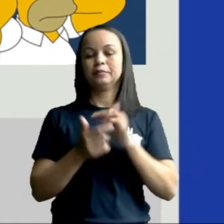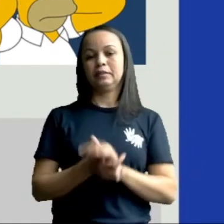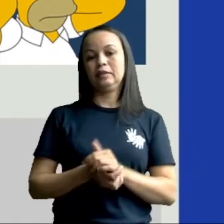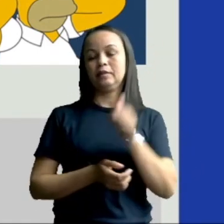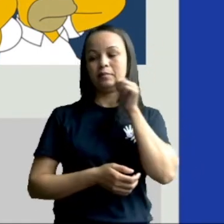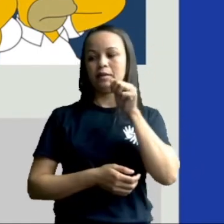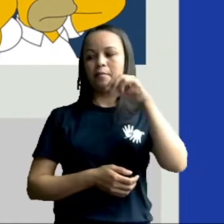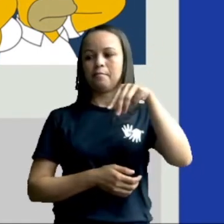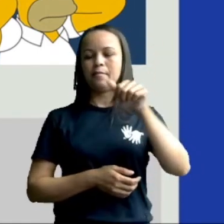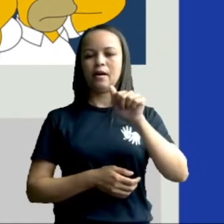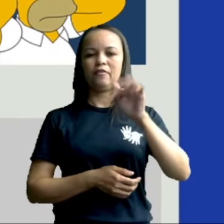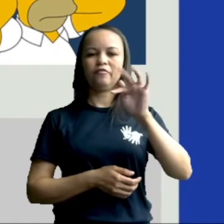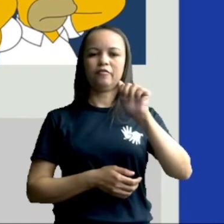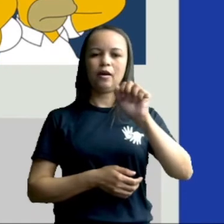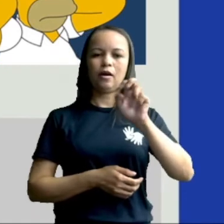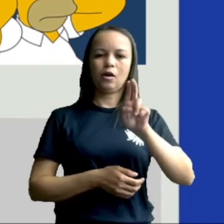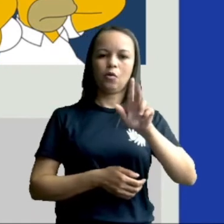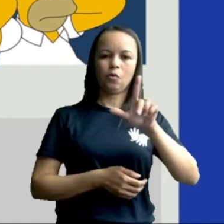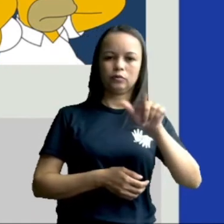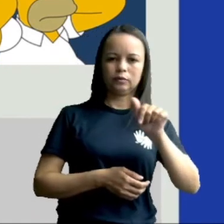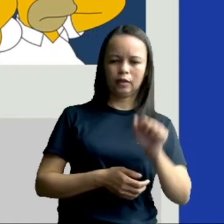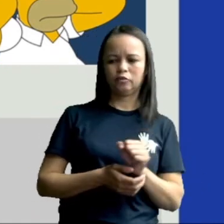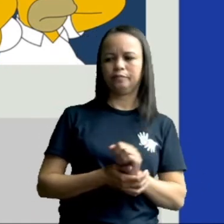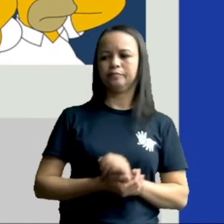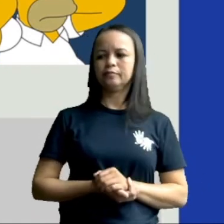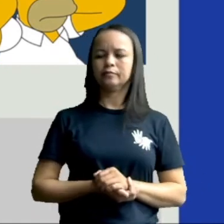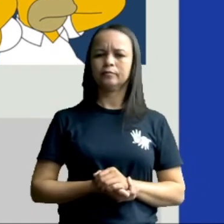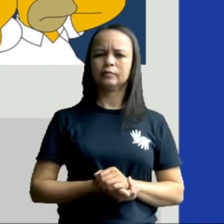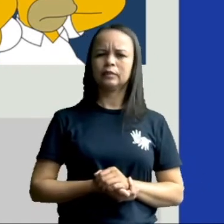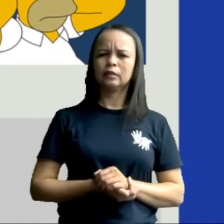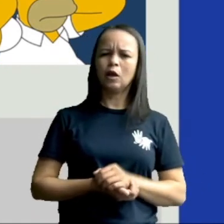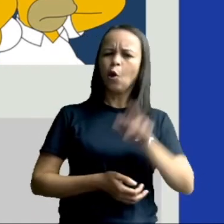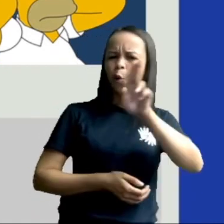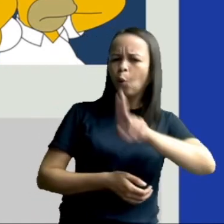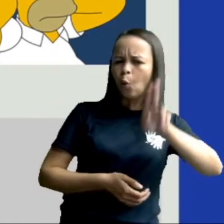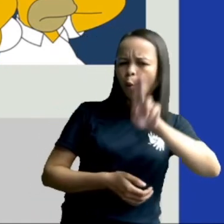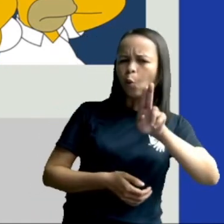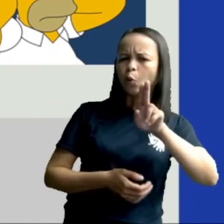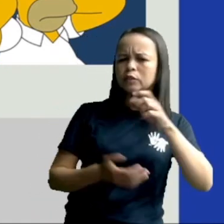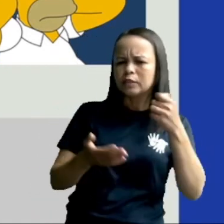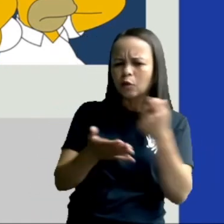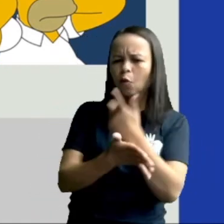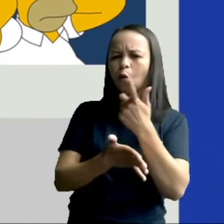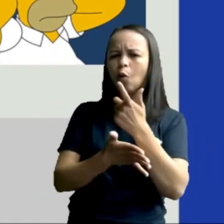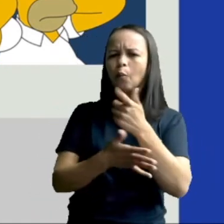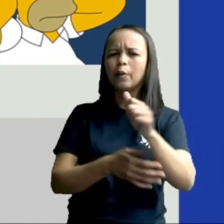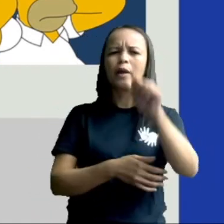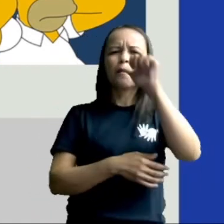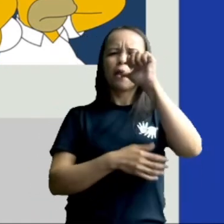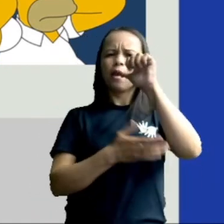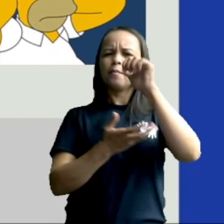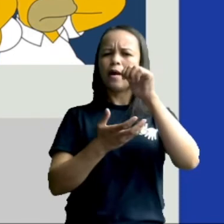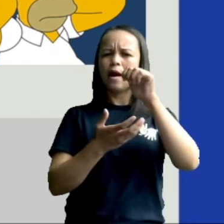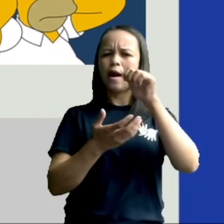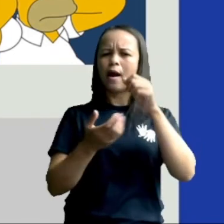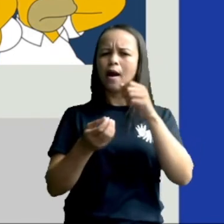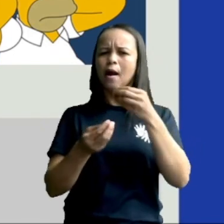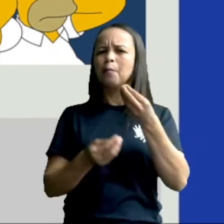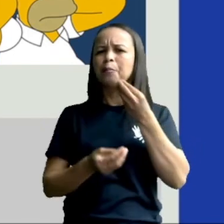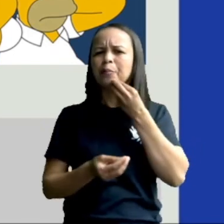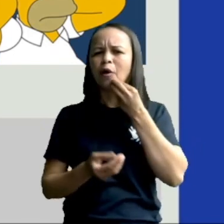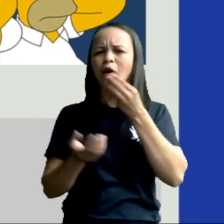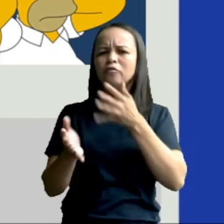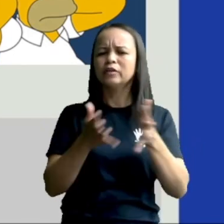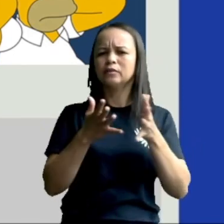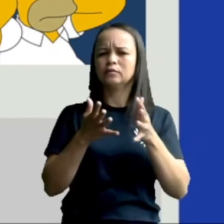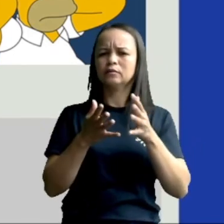ó. Use, compre, beba, coma, prove. Ei, o que eles